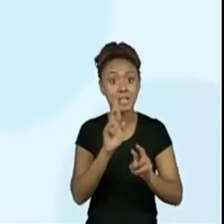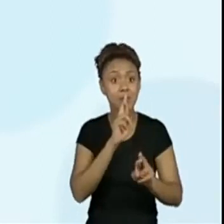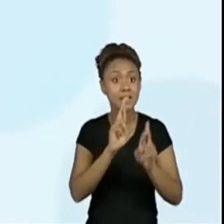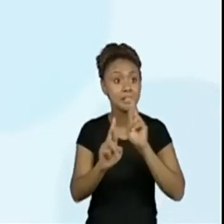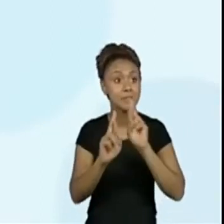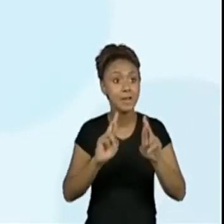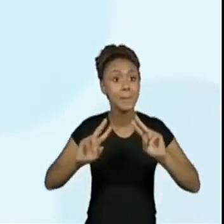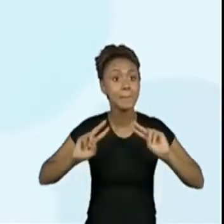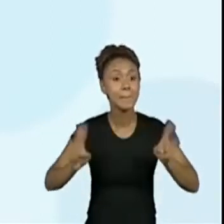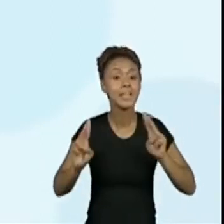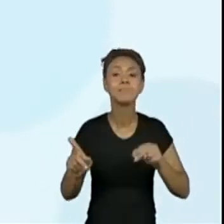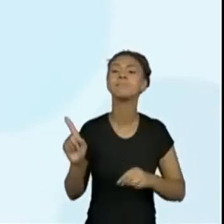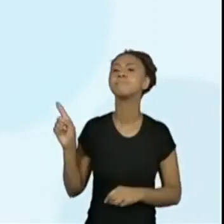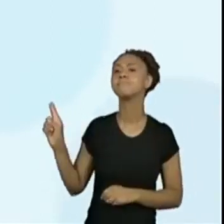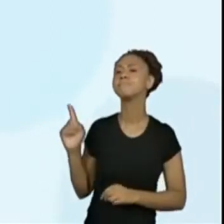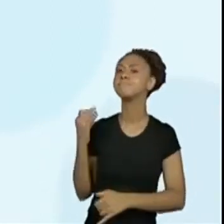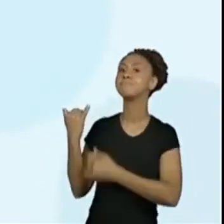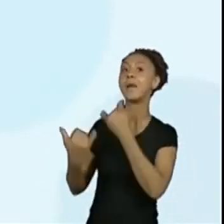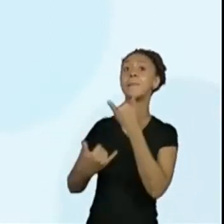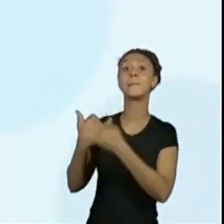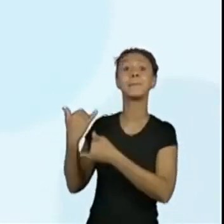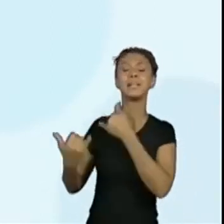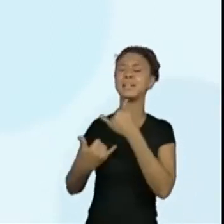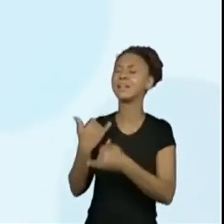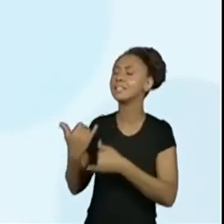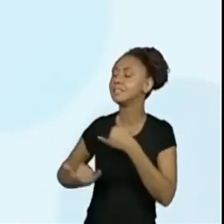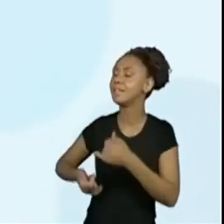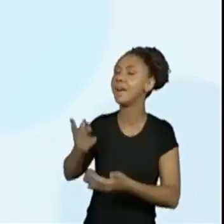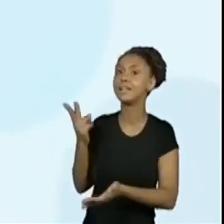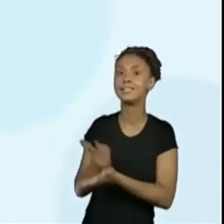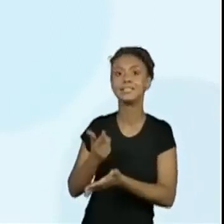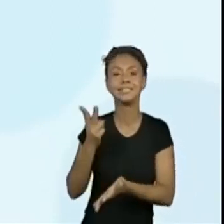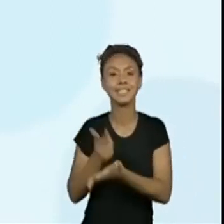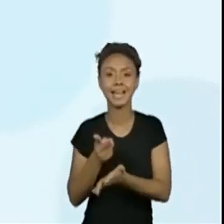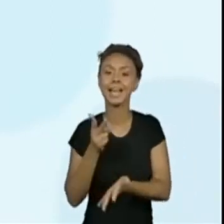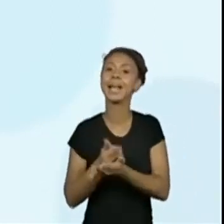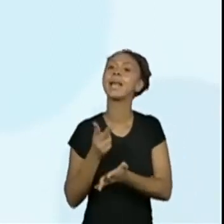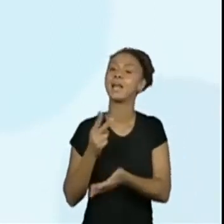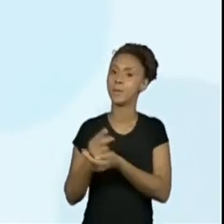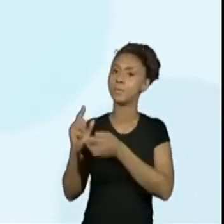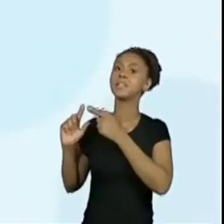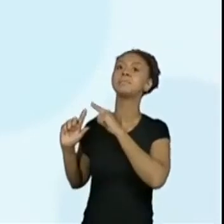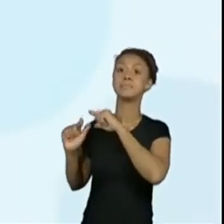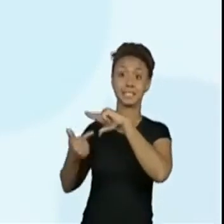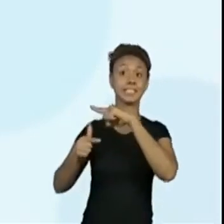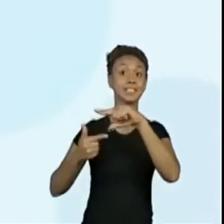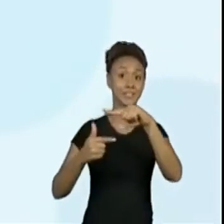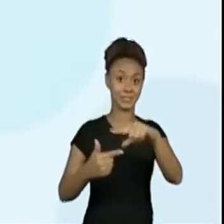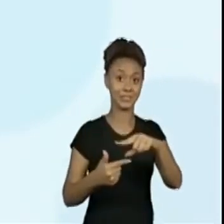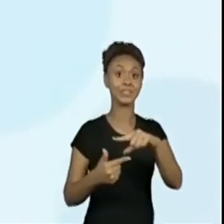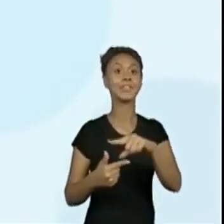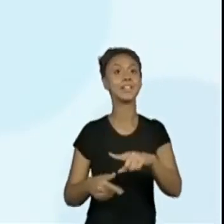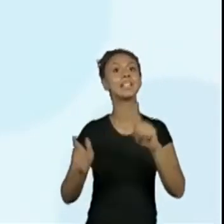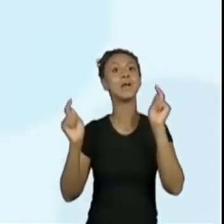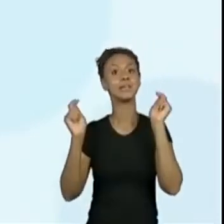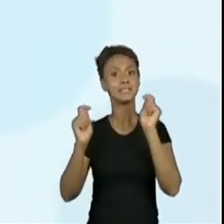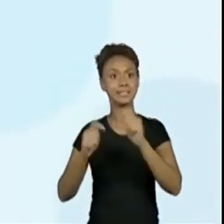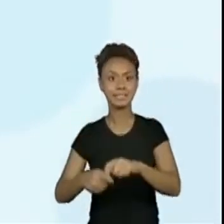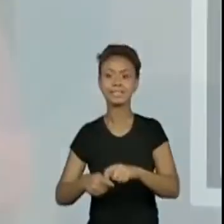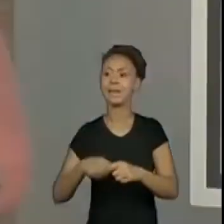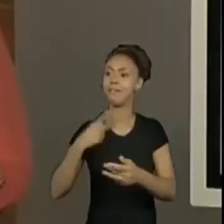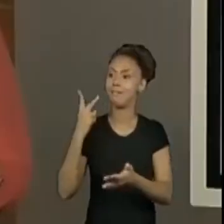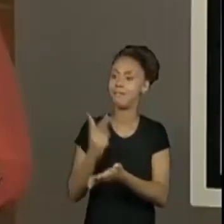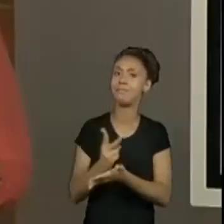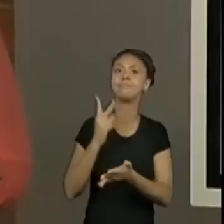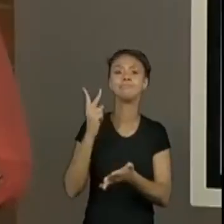Isso. Esta é a brincadeira que a gente brinca muito, é uma das brincadeiras tradicionais que a gente consegue ainda manter acesa e a